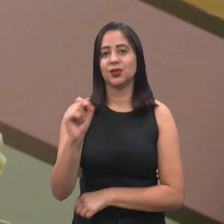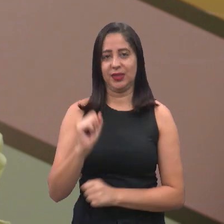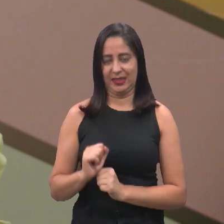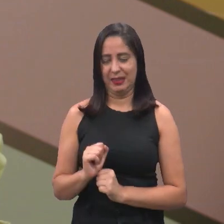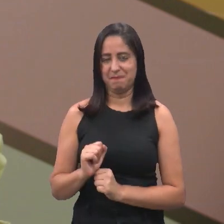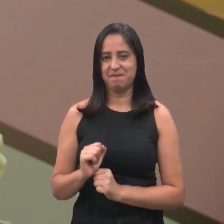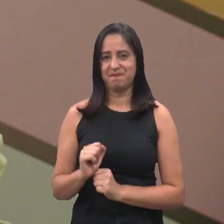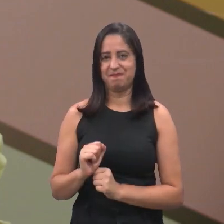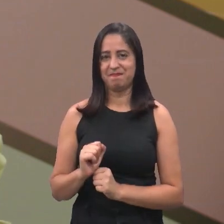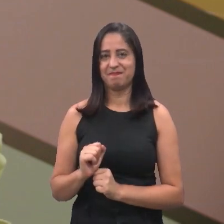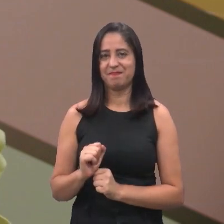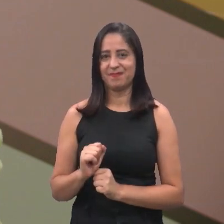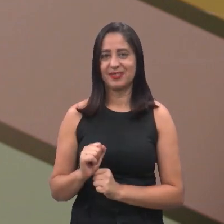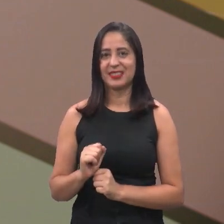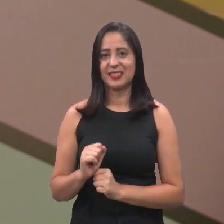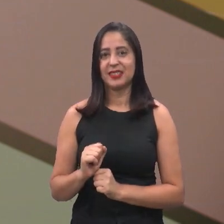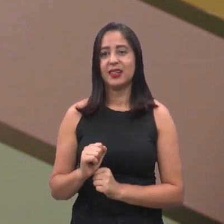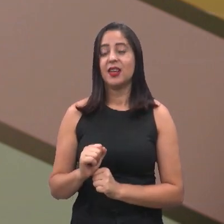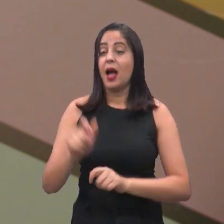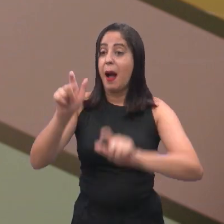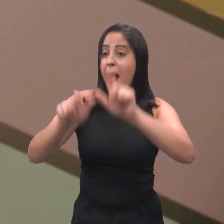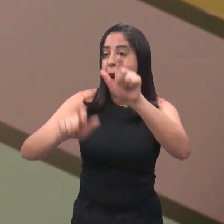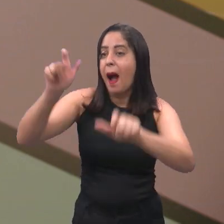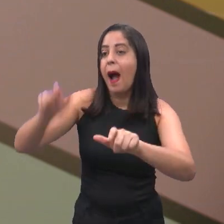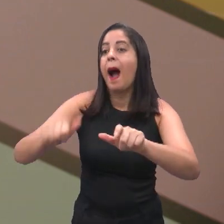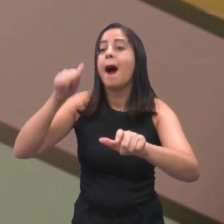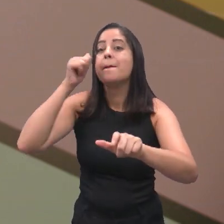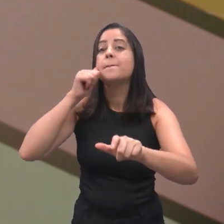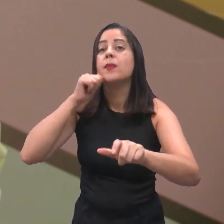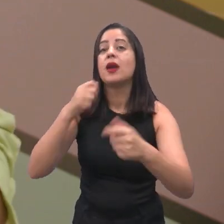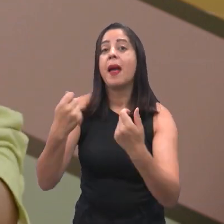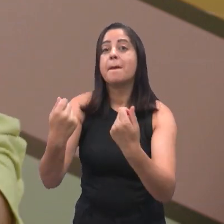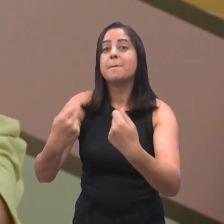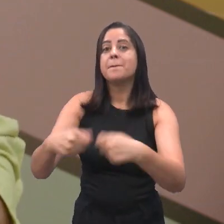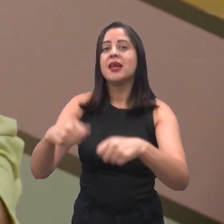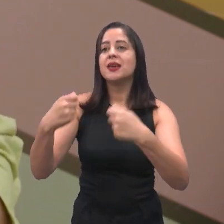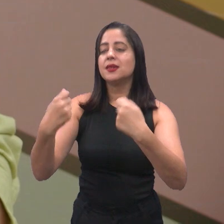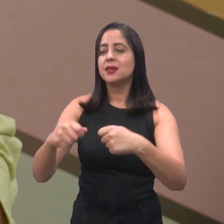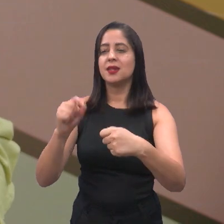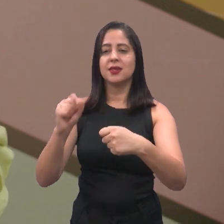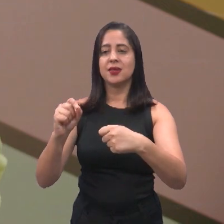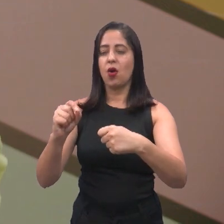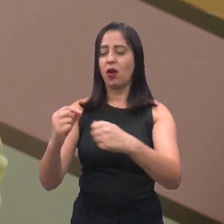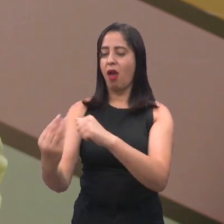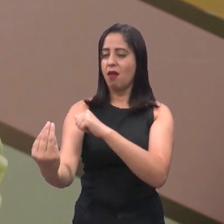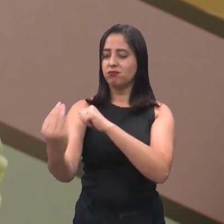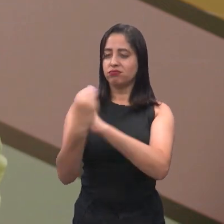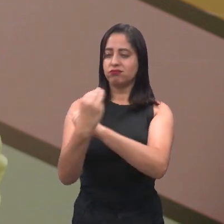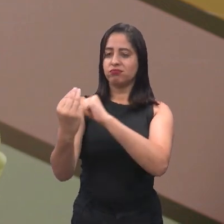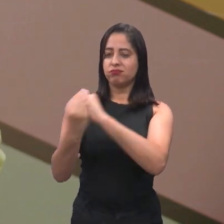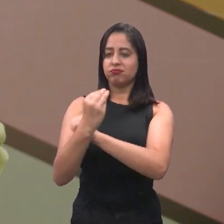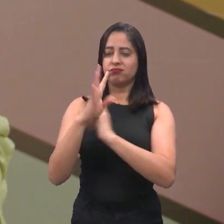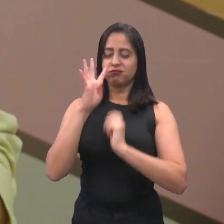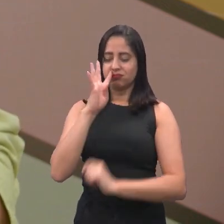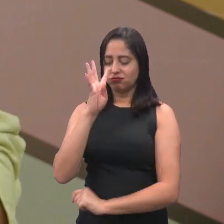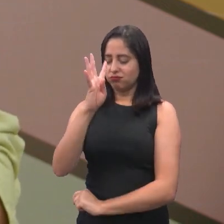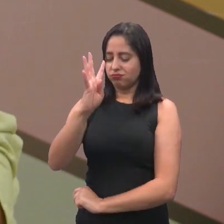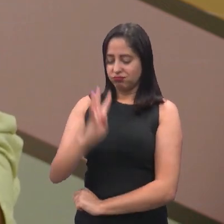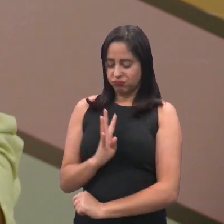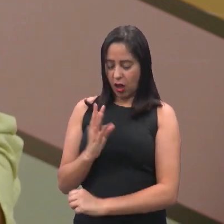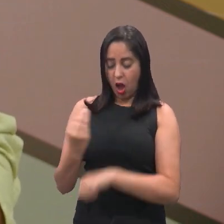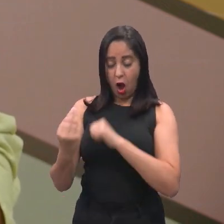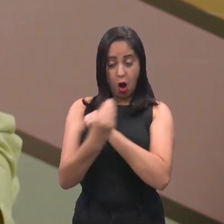que elas precisam ser para elas mesmas a melhor amiga e a melhor cuidadora como ela é para as